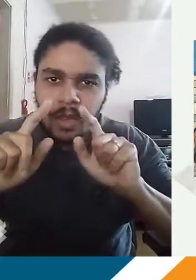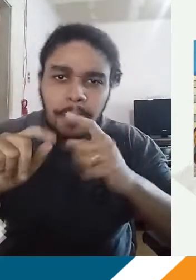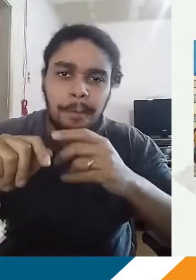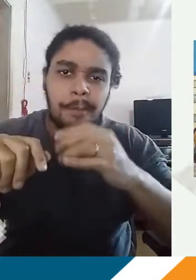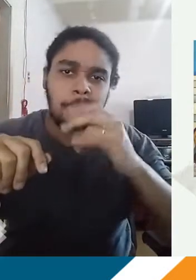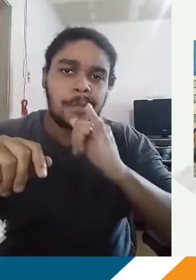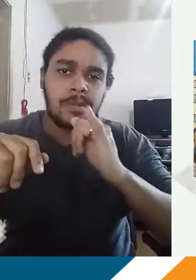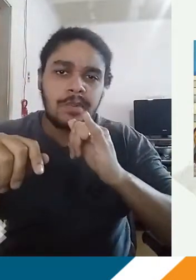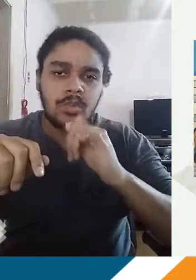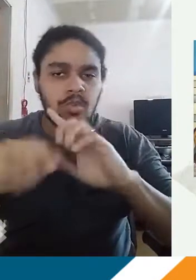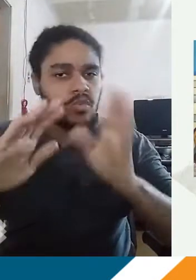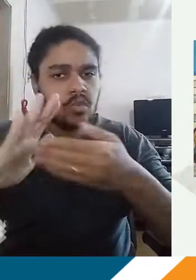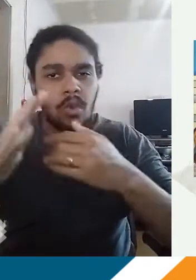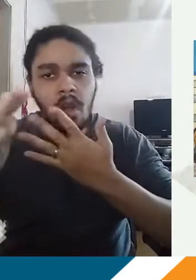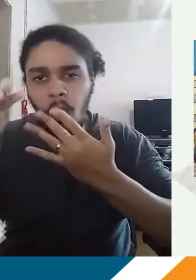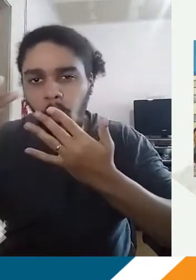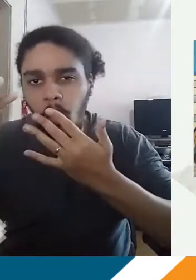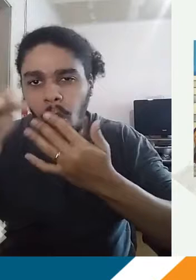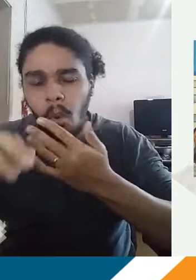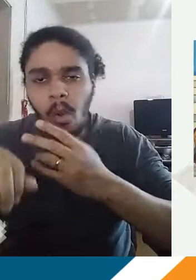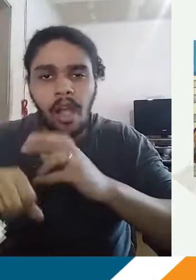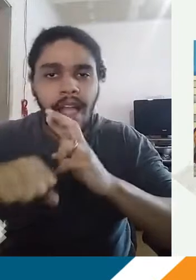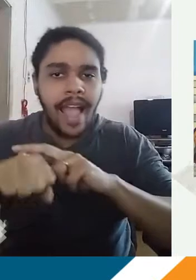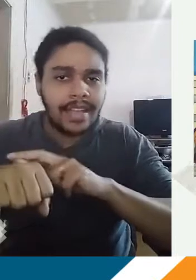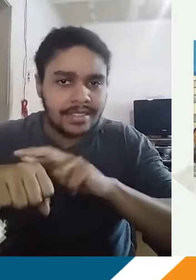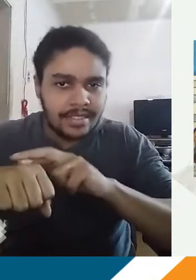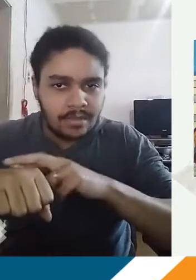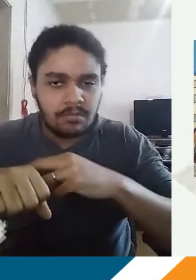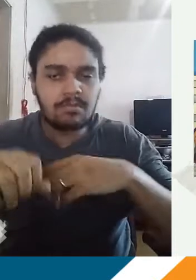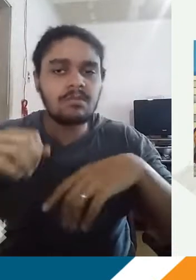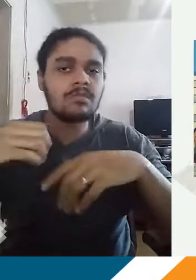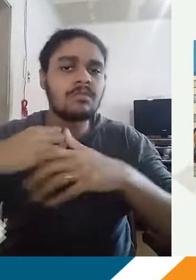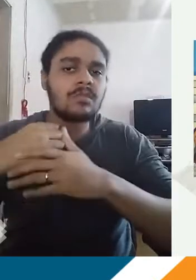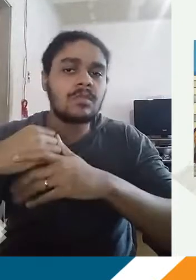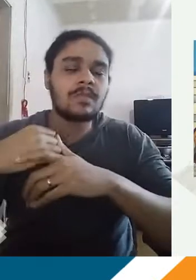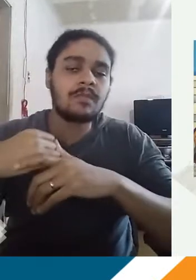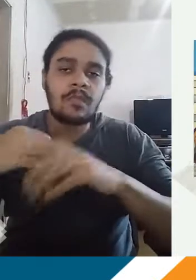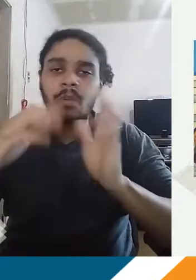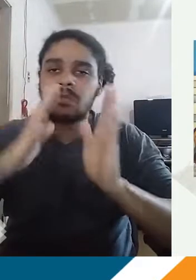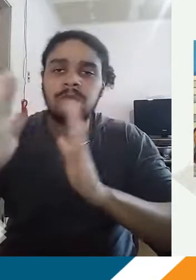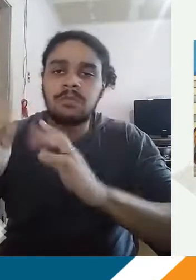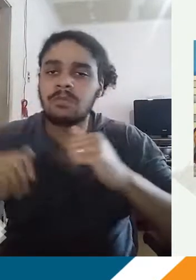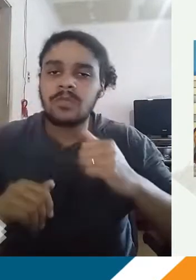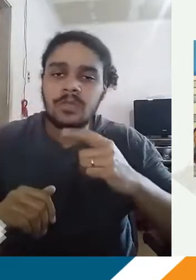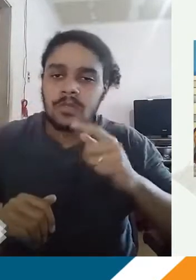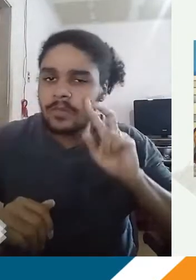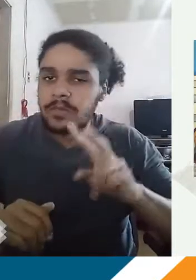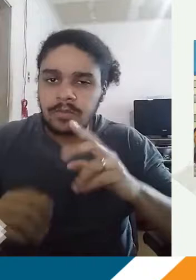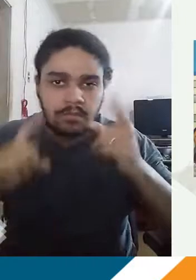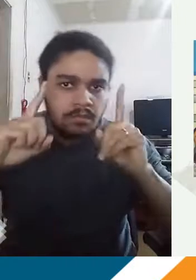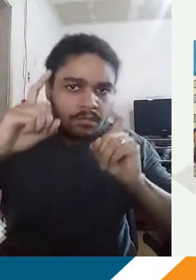por exemplo, existem trabalhadores de todas as cores, raças, representados lado a lado, e, contudo, você vê que todos eles